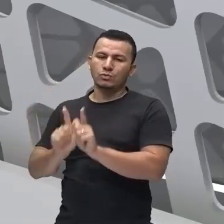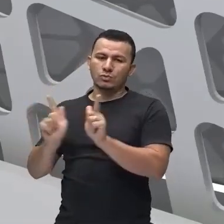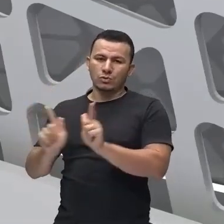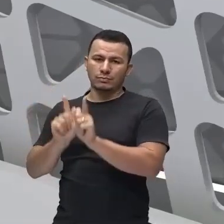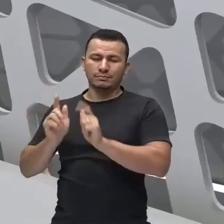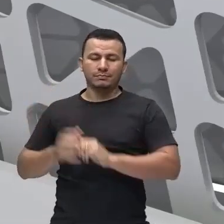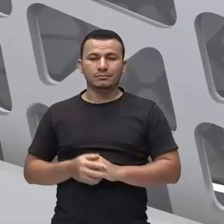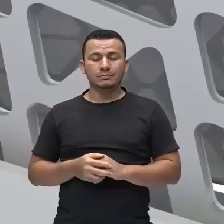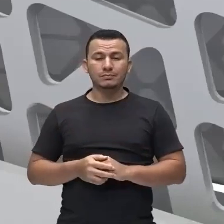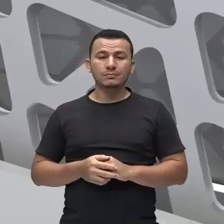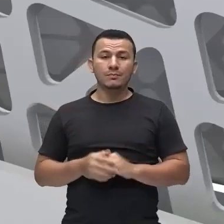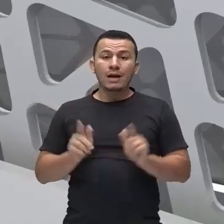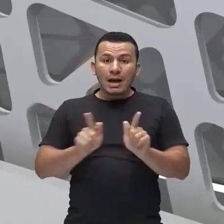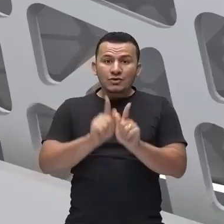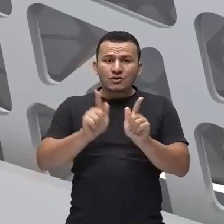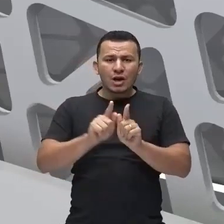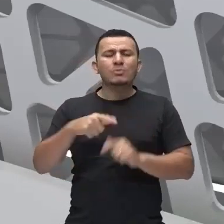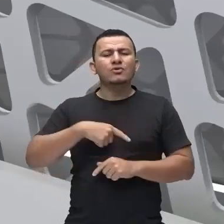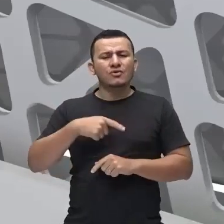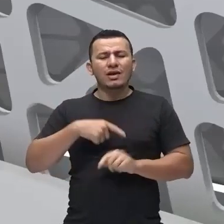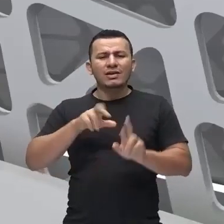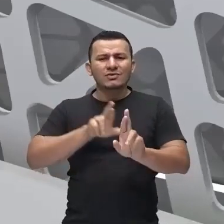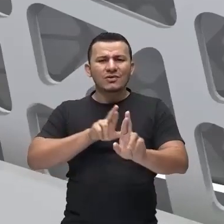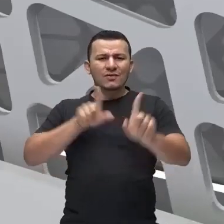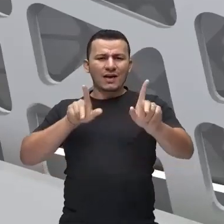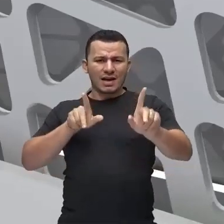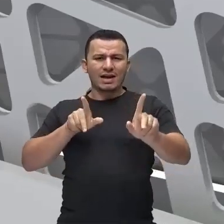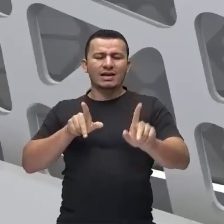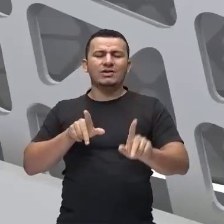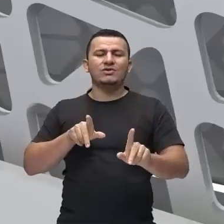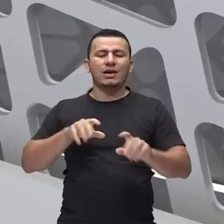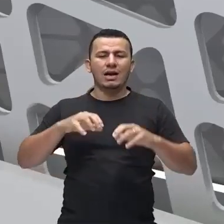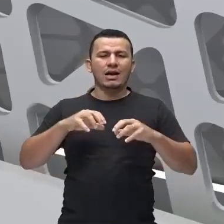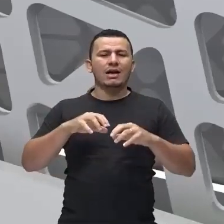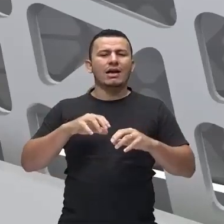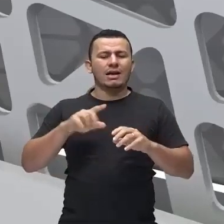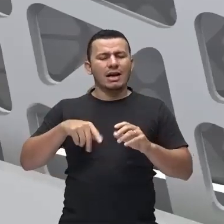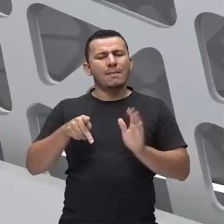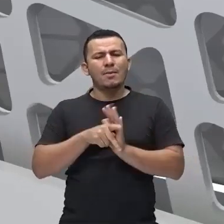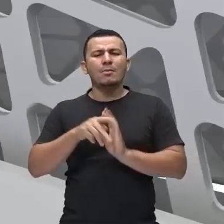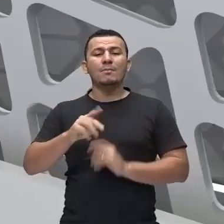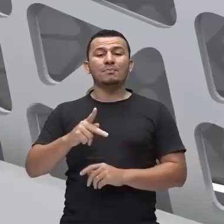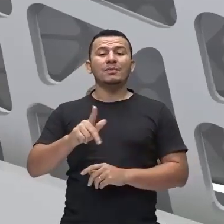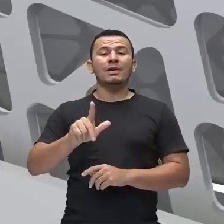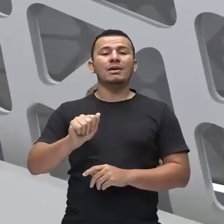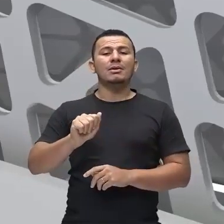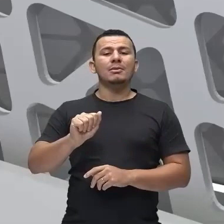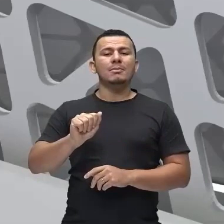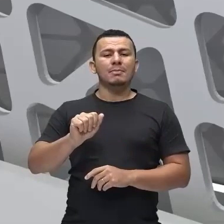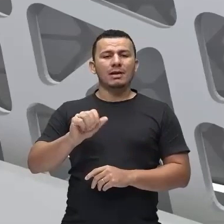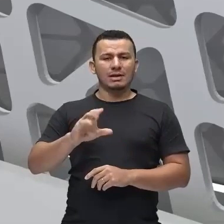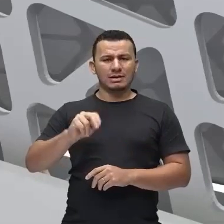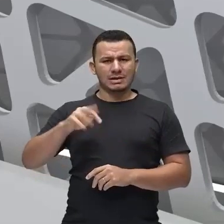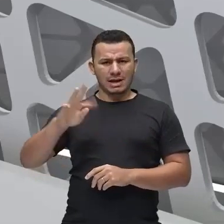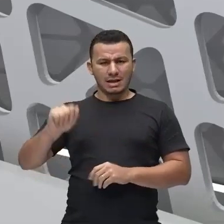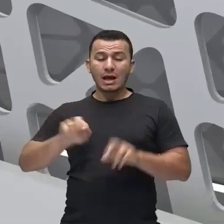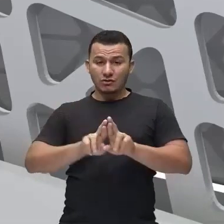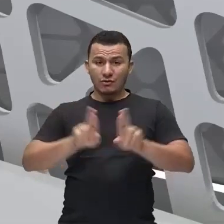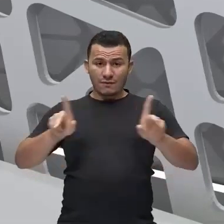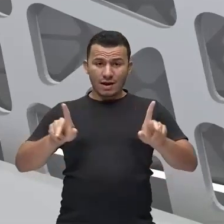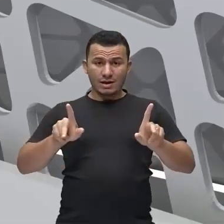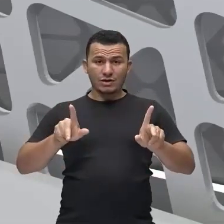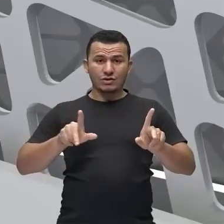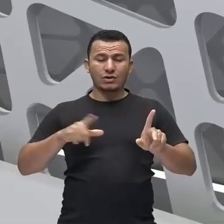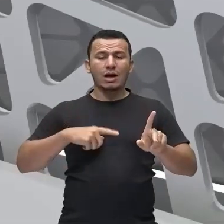são diferentes, que não são da mesma placenta, eles são gêmeos bivitelinos, são de